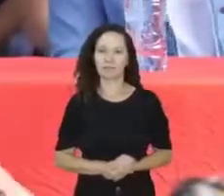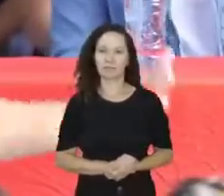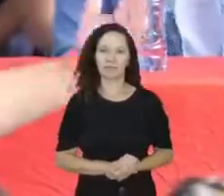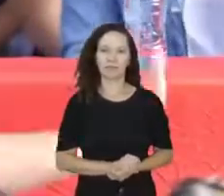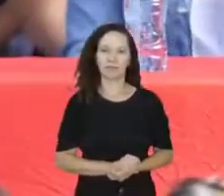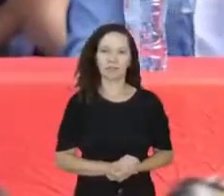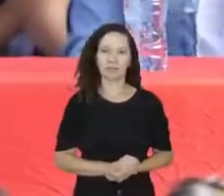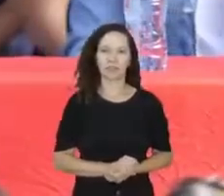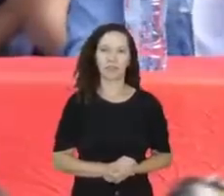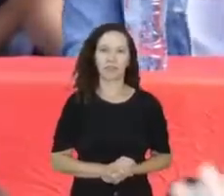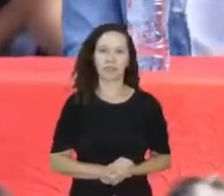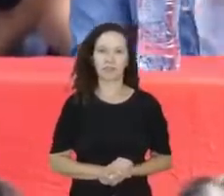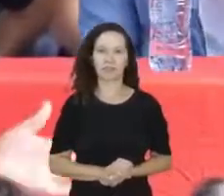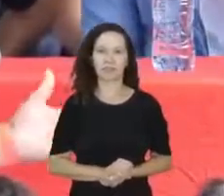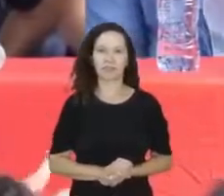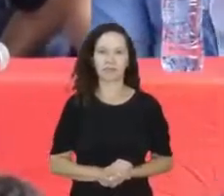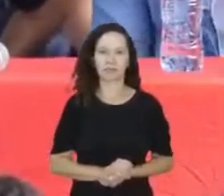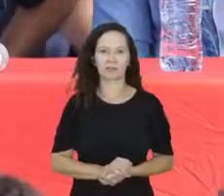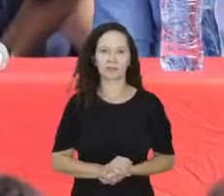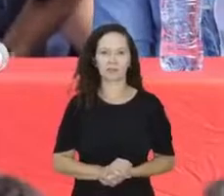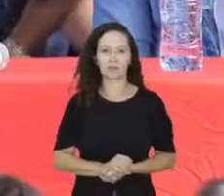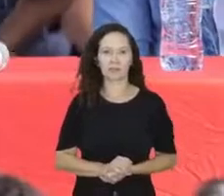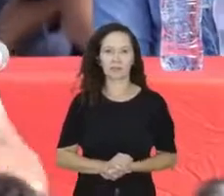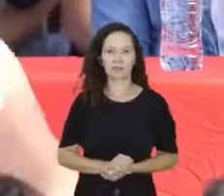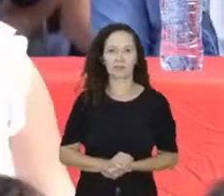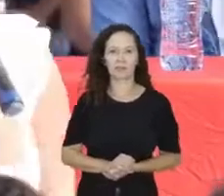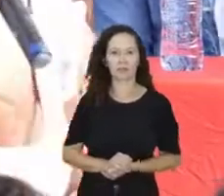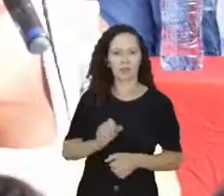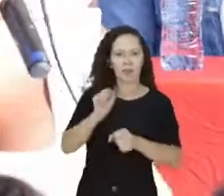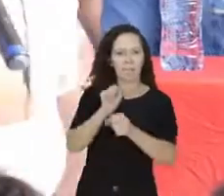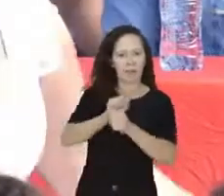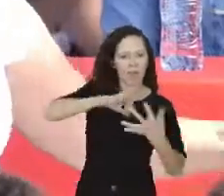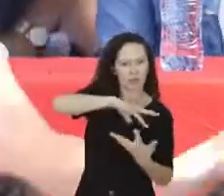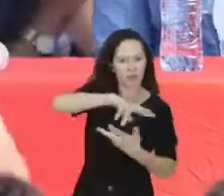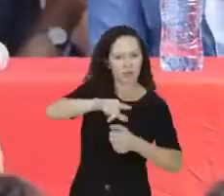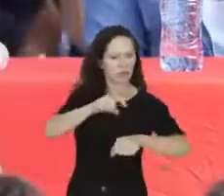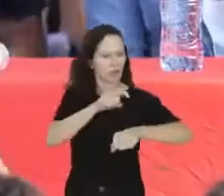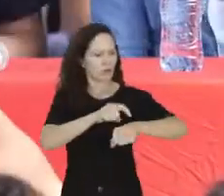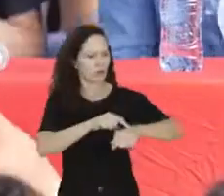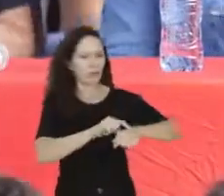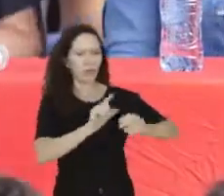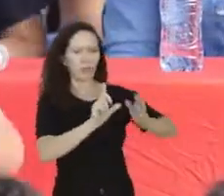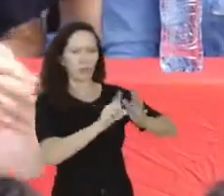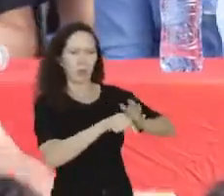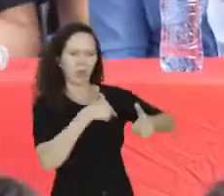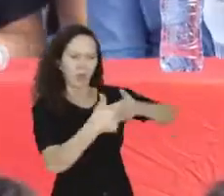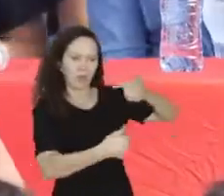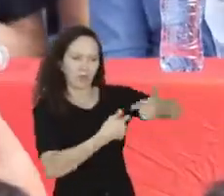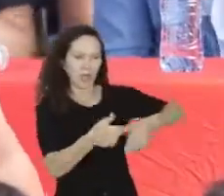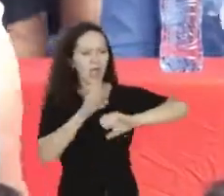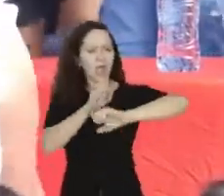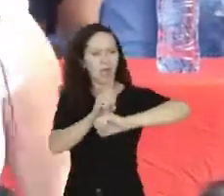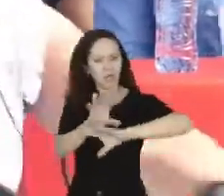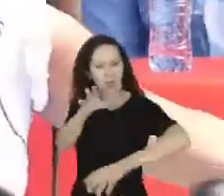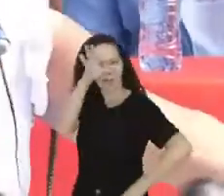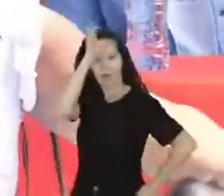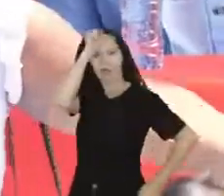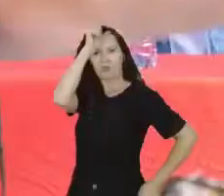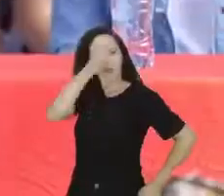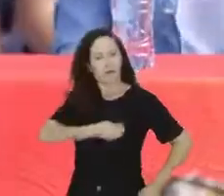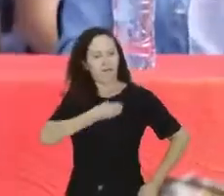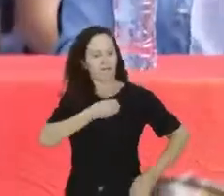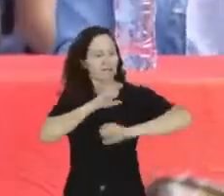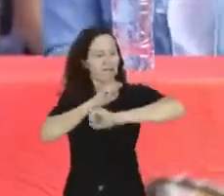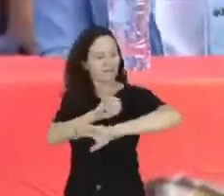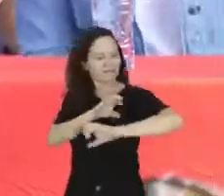Que eu tô querendo descer. Enquanto mais o tempo passa, mais trabalho é fazer, reeducar e aprender. A vida ensina a gente se tentar nos